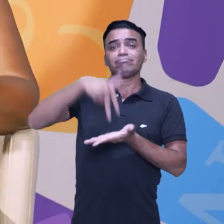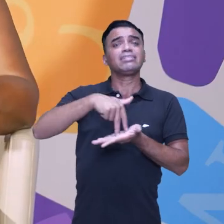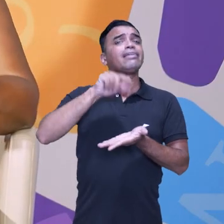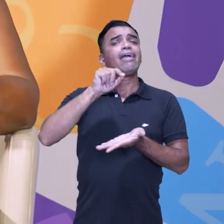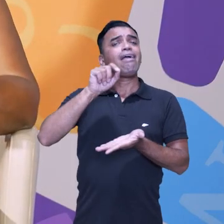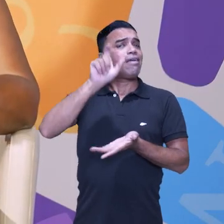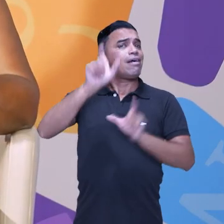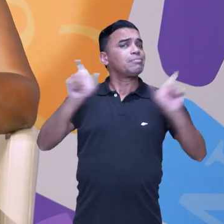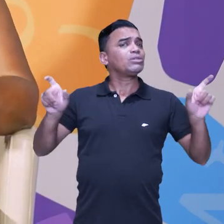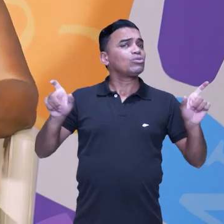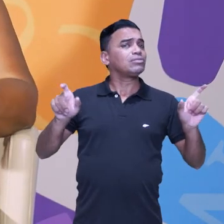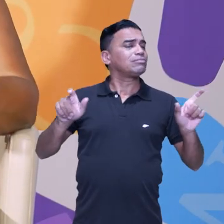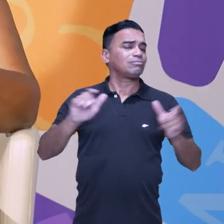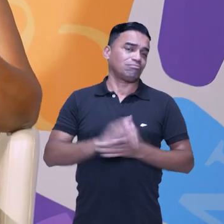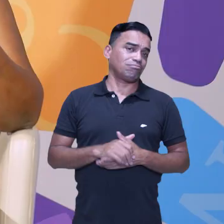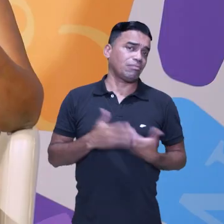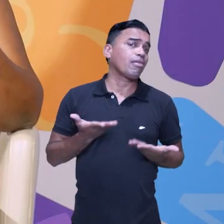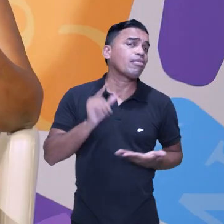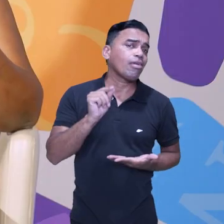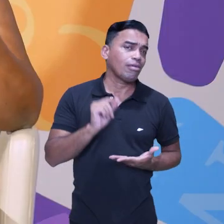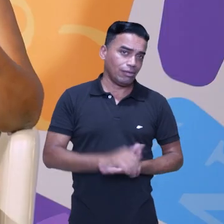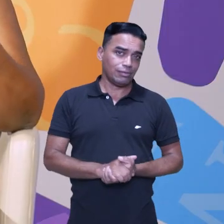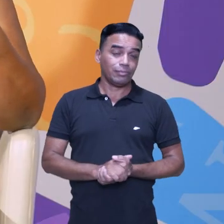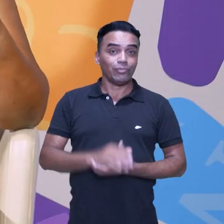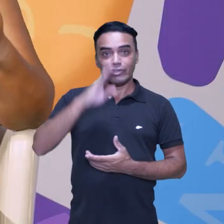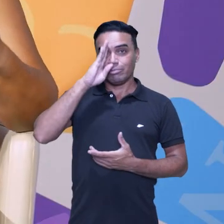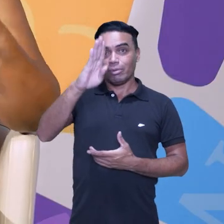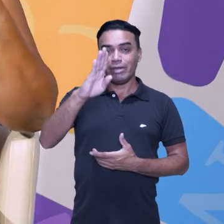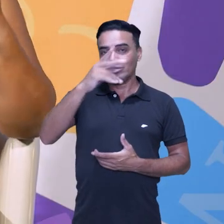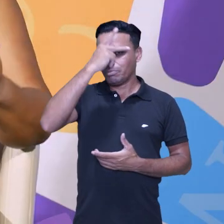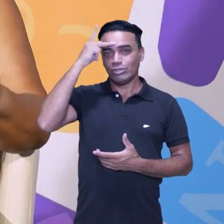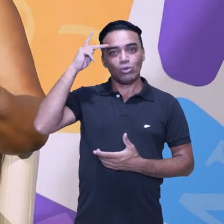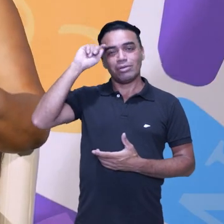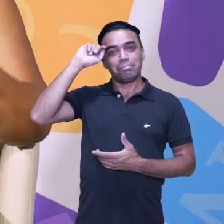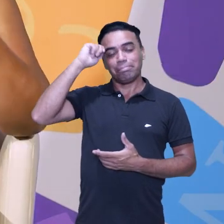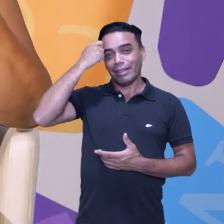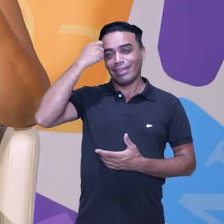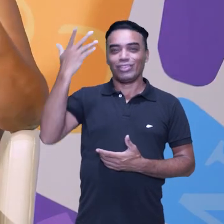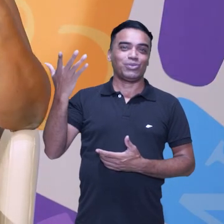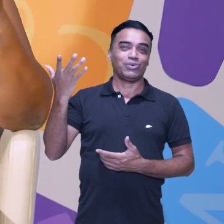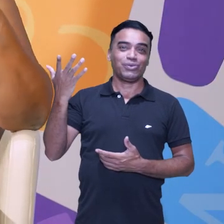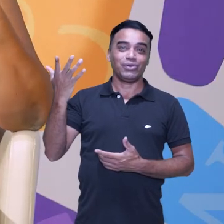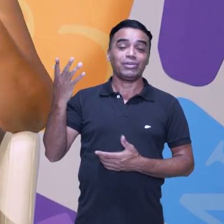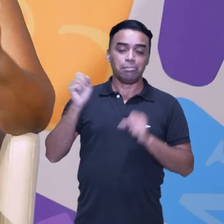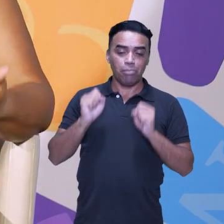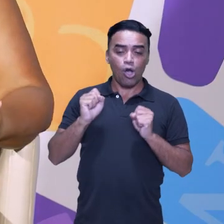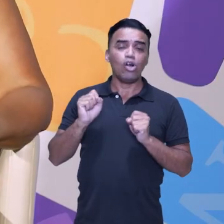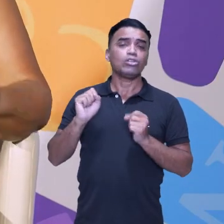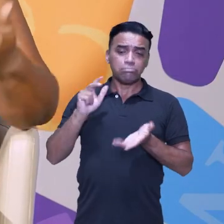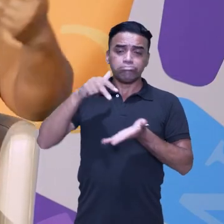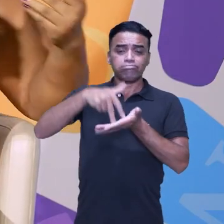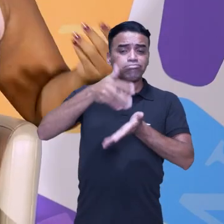essas pessoas, né? Principalmente uma pessoa de cor, uma pessoa preta, uma pessoa que possa falar das